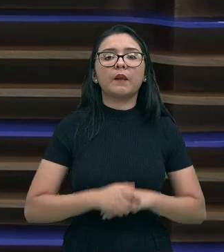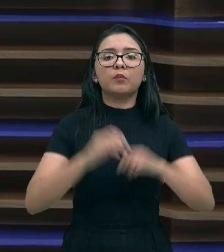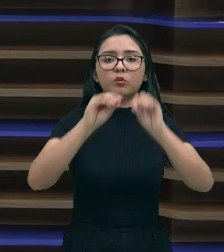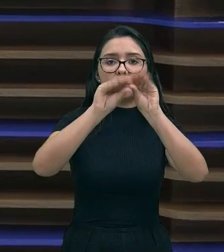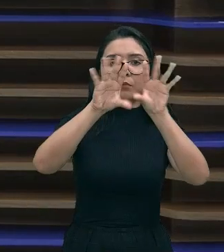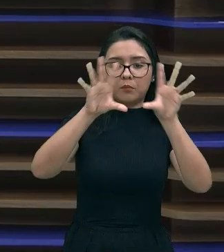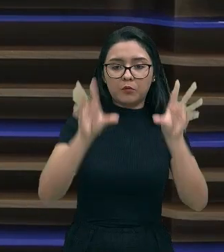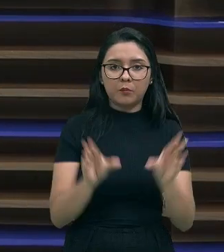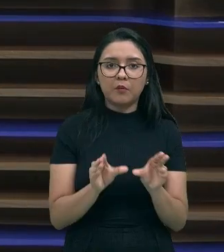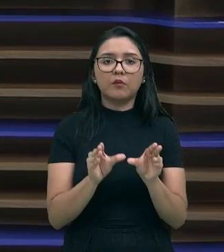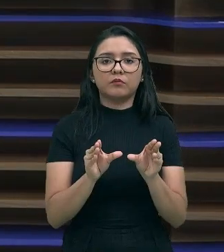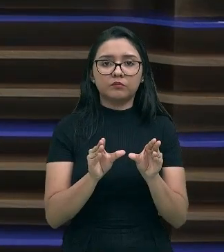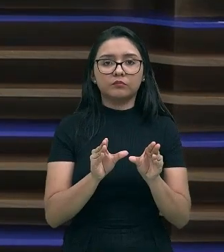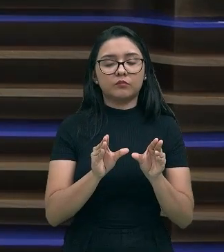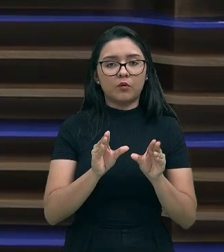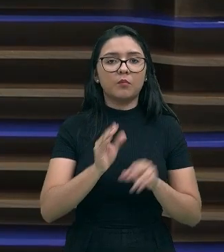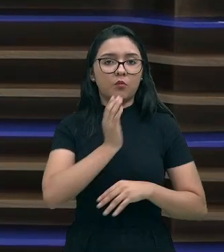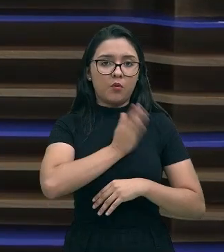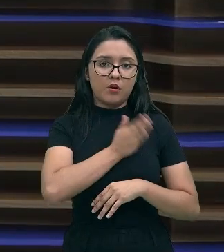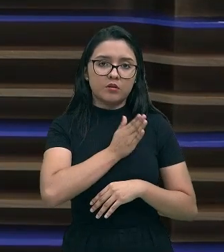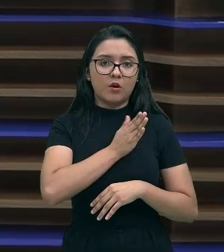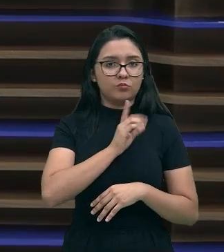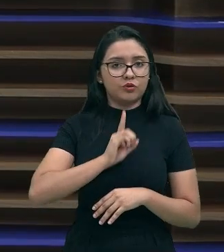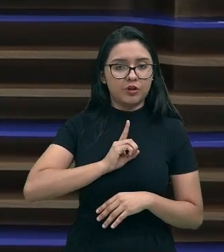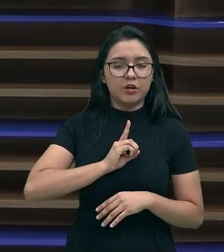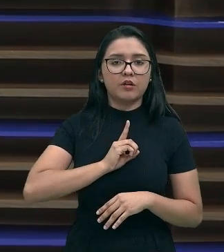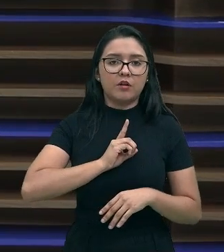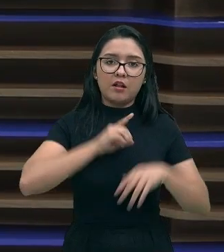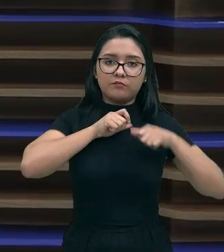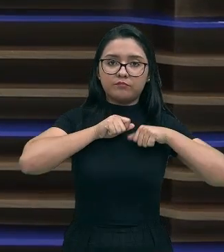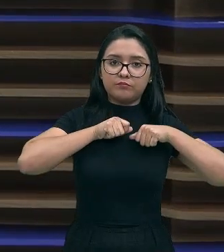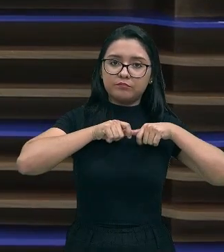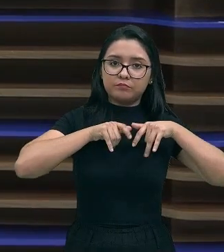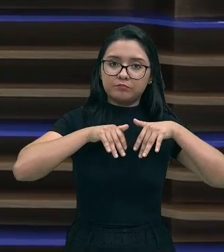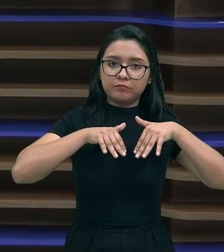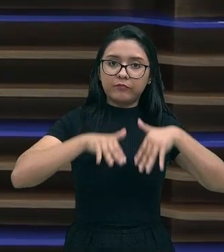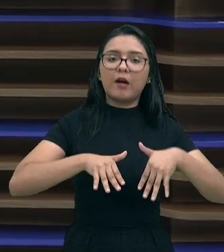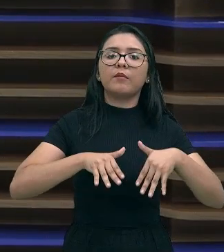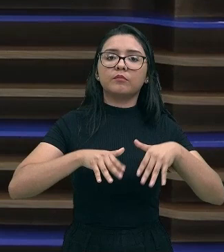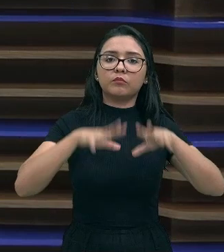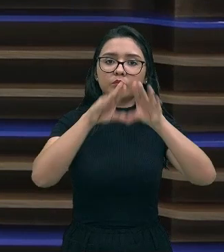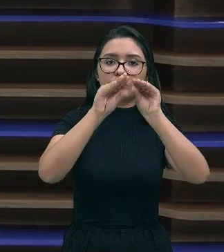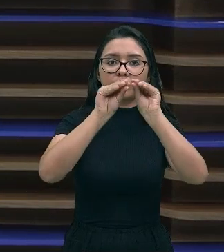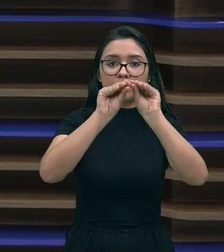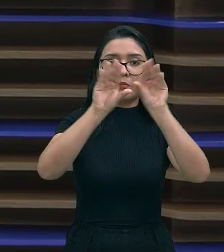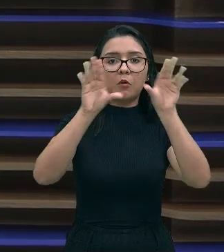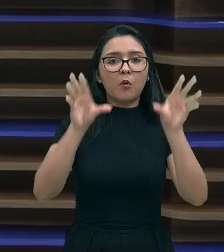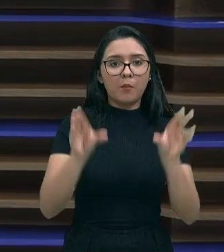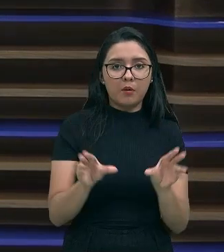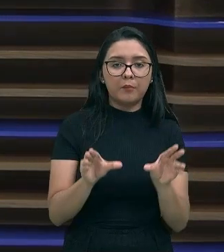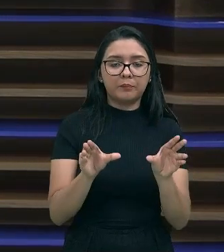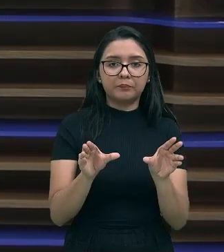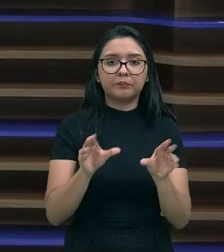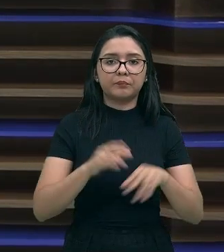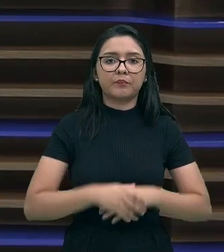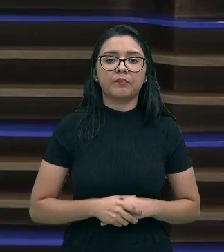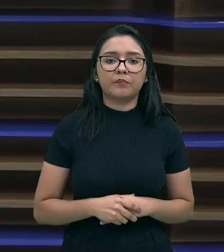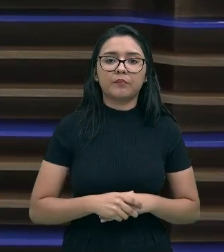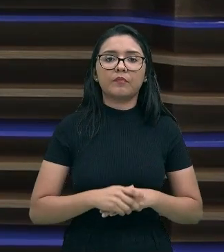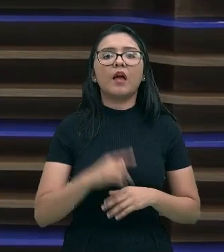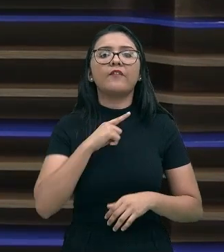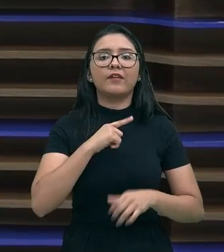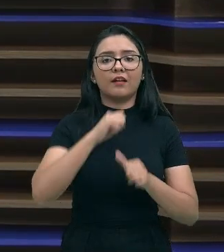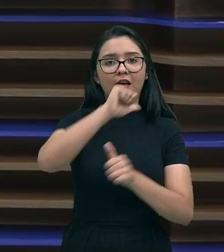mesmo, tá? Chega no coração e aí ele vai ser enviado para os pulmões. Quando ele é enviado para os pulmões, né? Ali vai ocorrer a